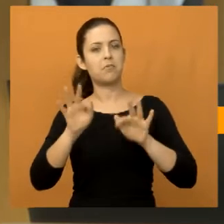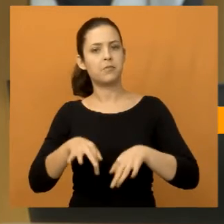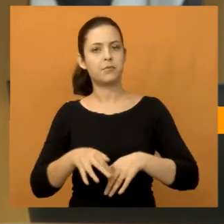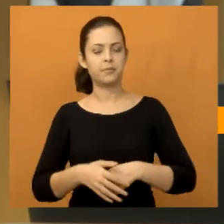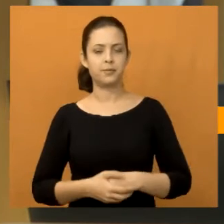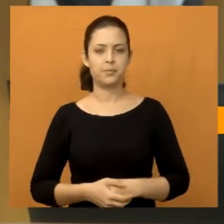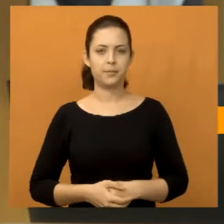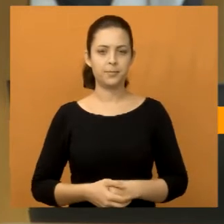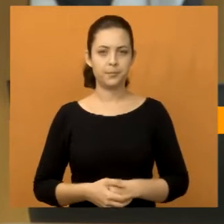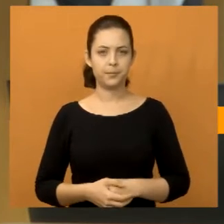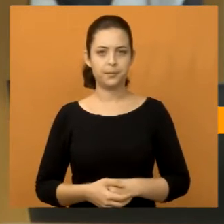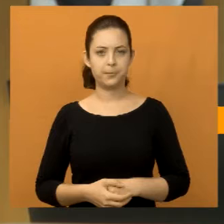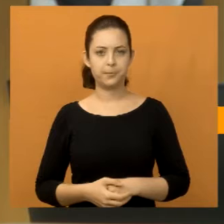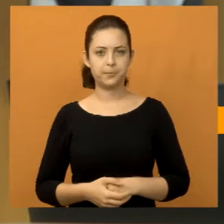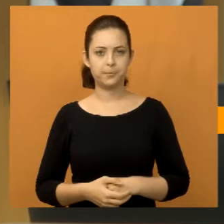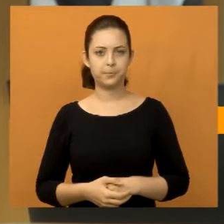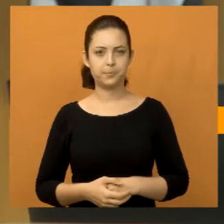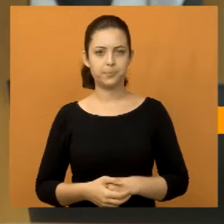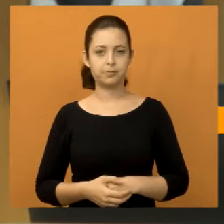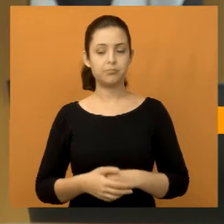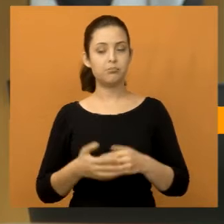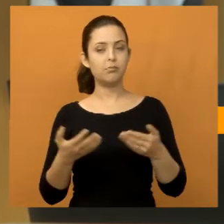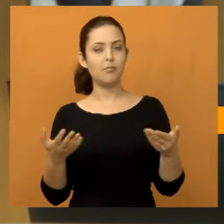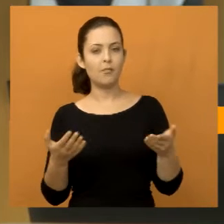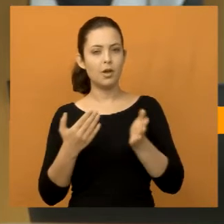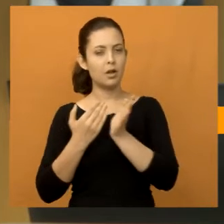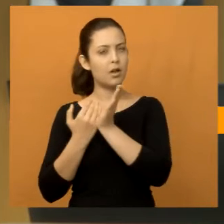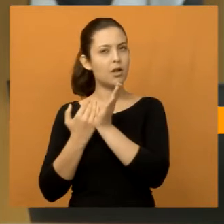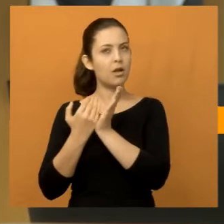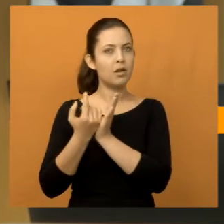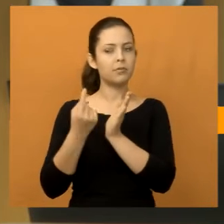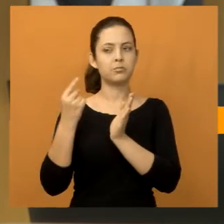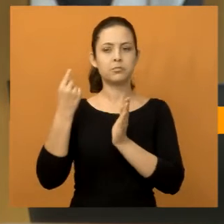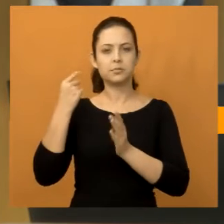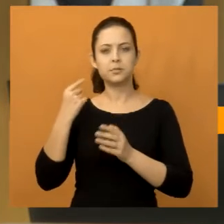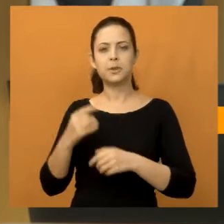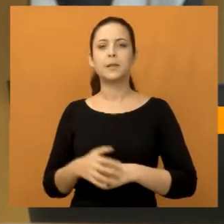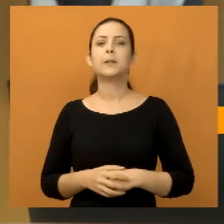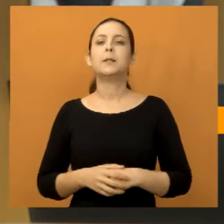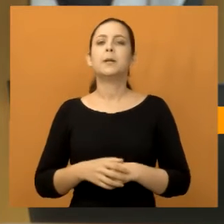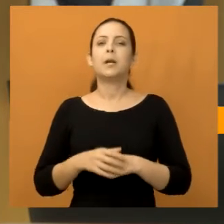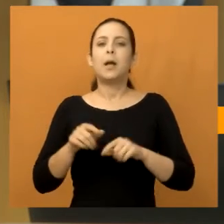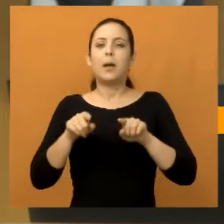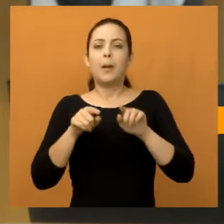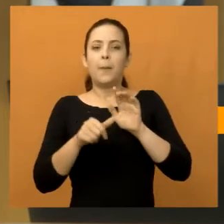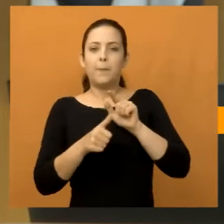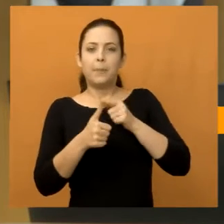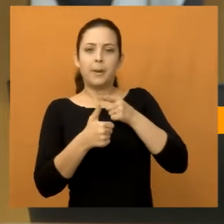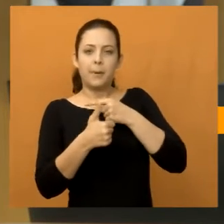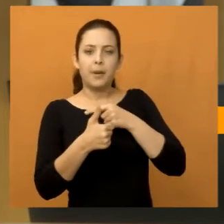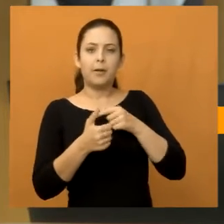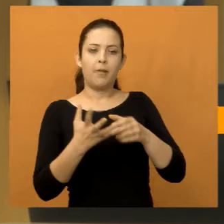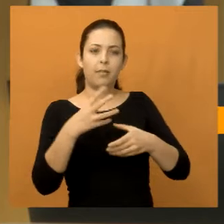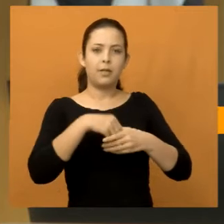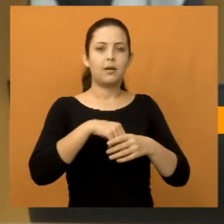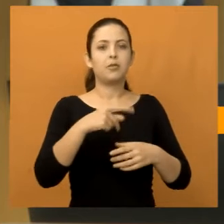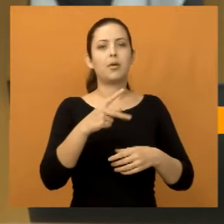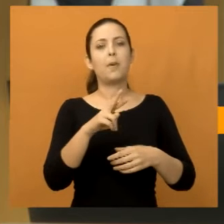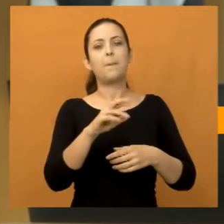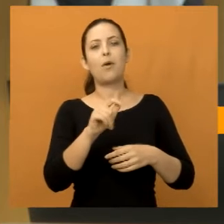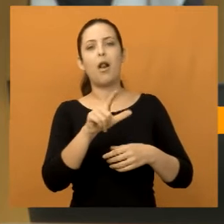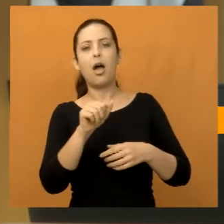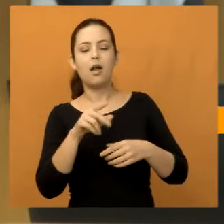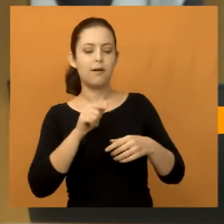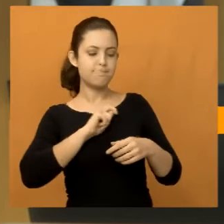um resultado final. Lembrando que isso começou com uma auditoria dentro da Fundação Prolar,